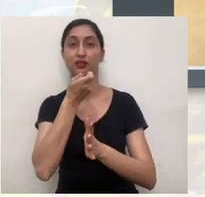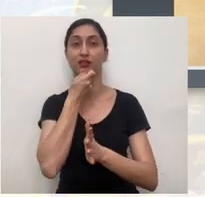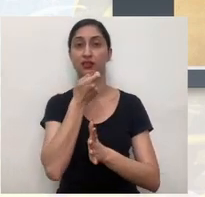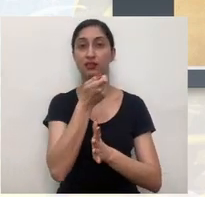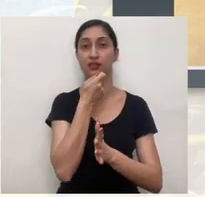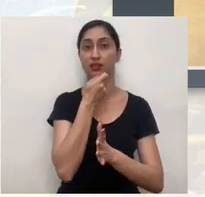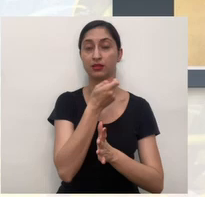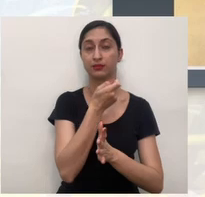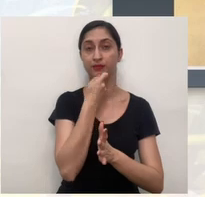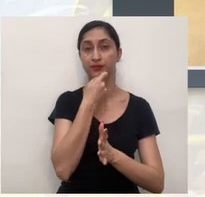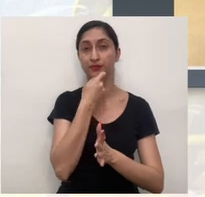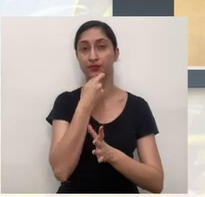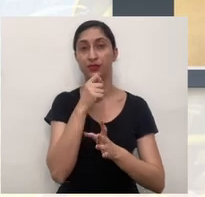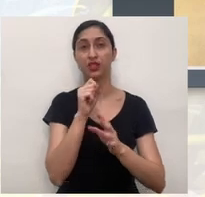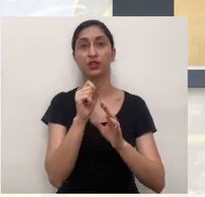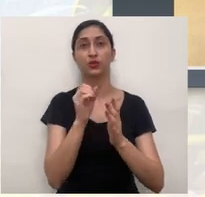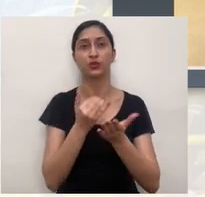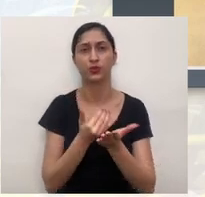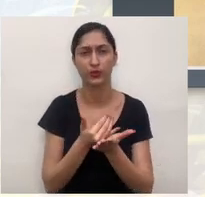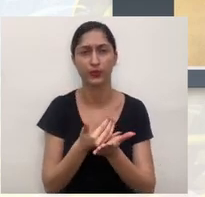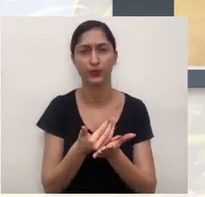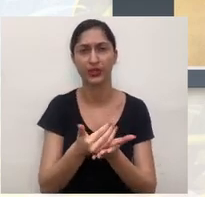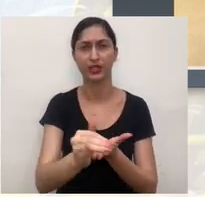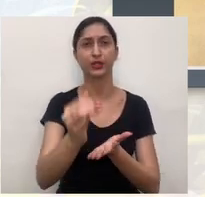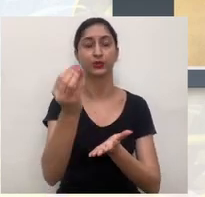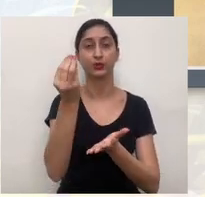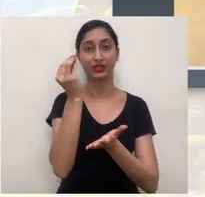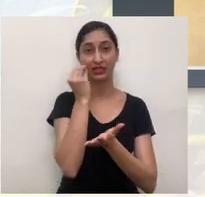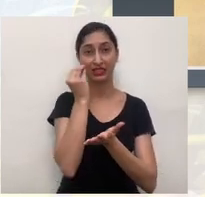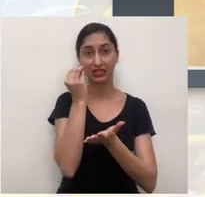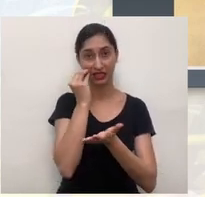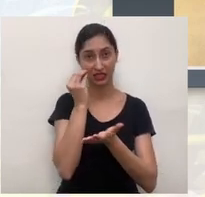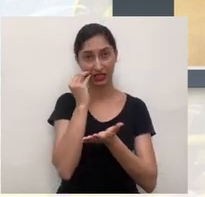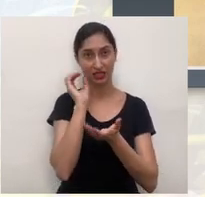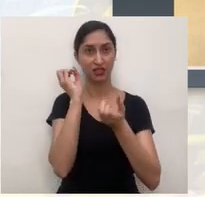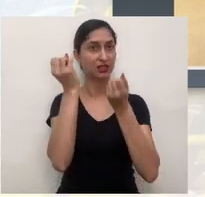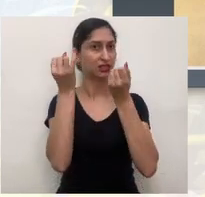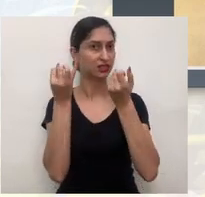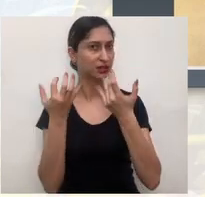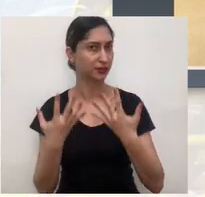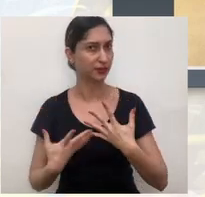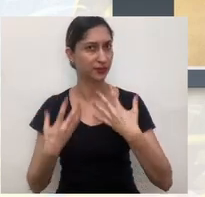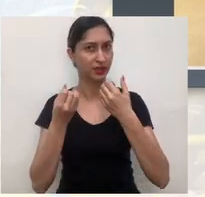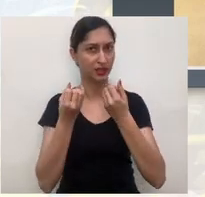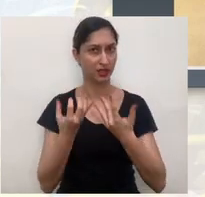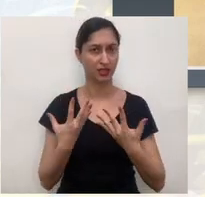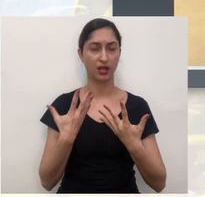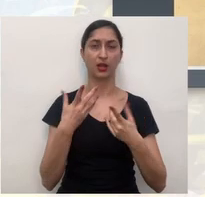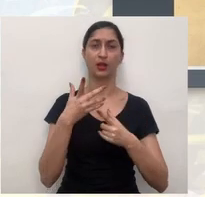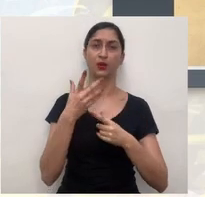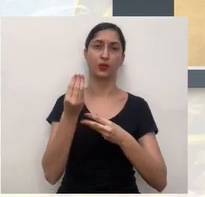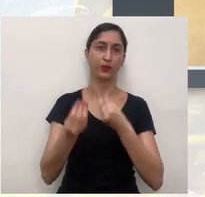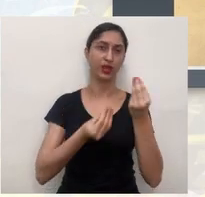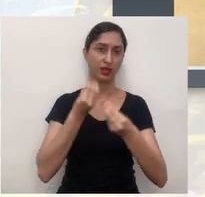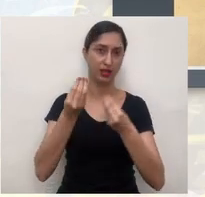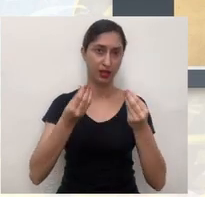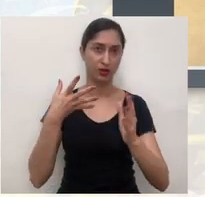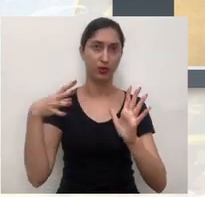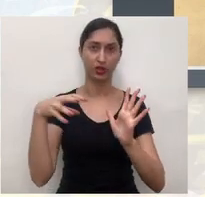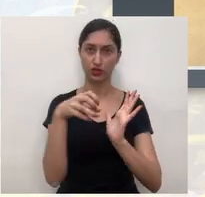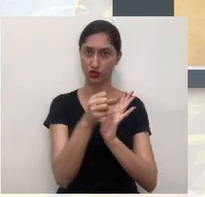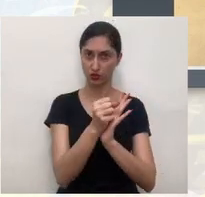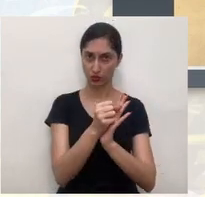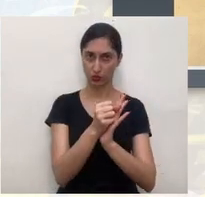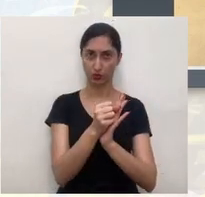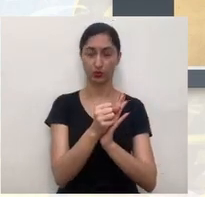no sistema inicial, tentando dar uma definição ao partido adotado. Tá? Isso aqui